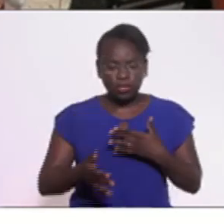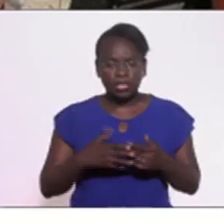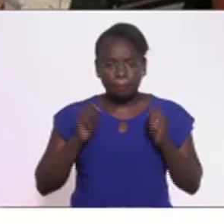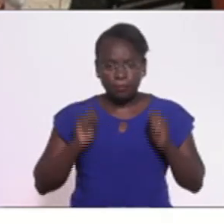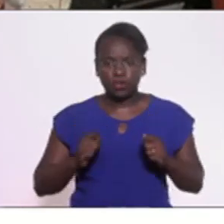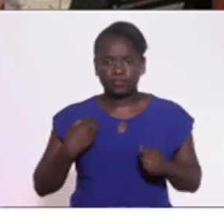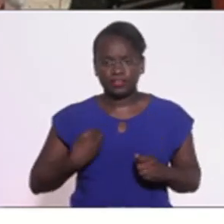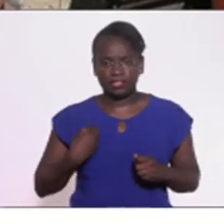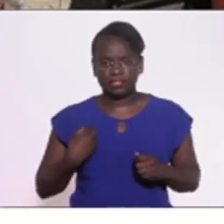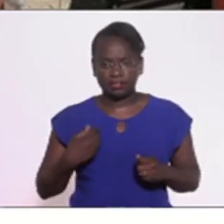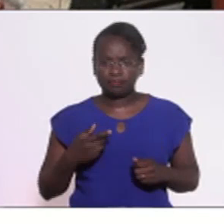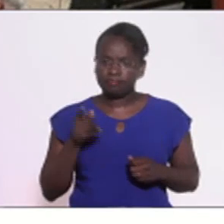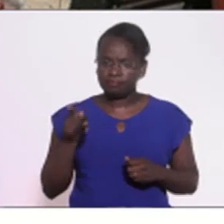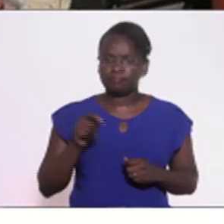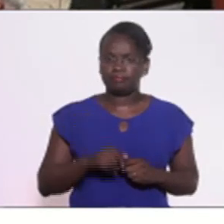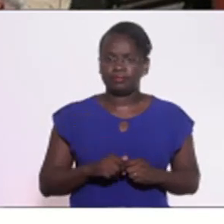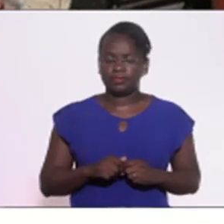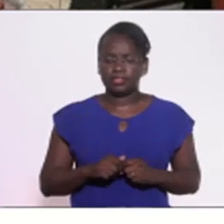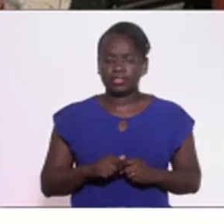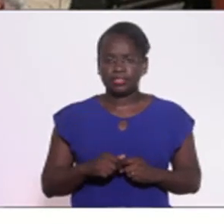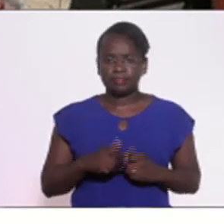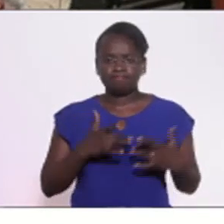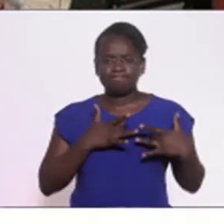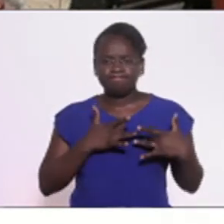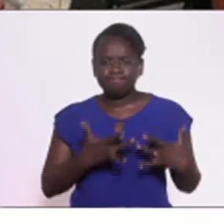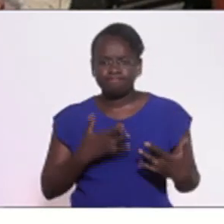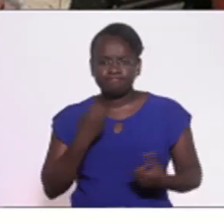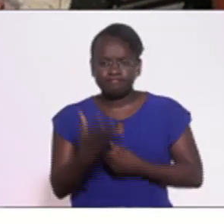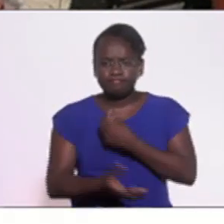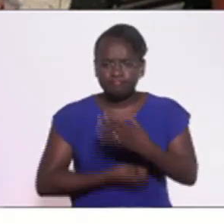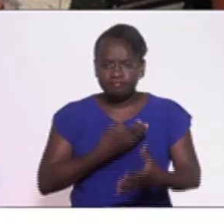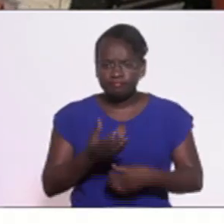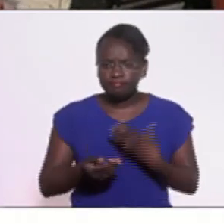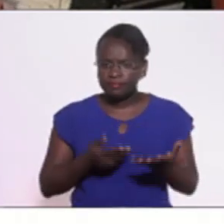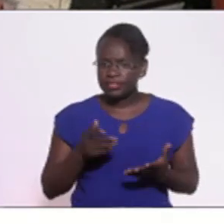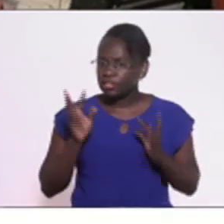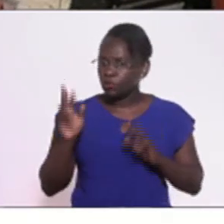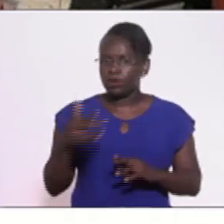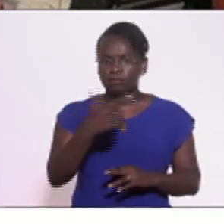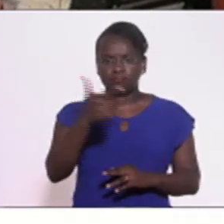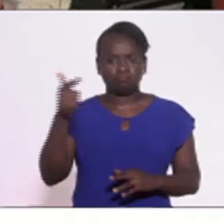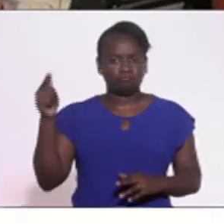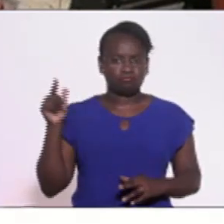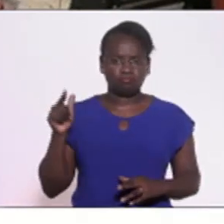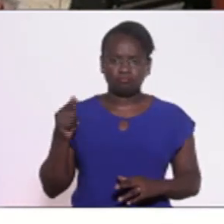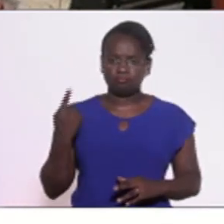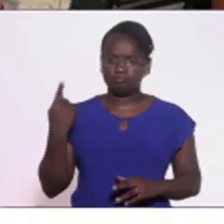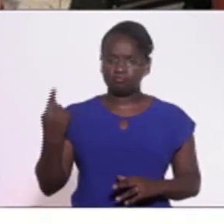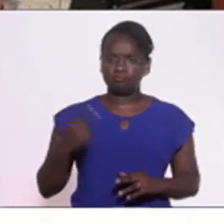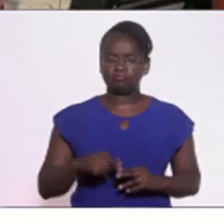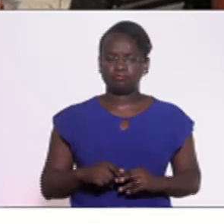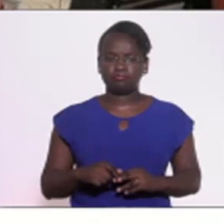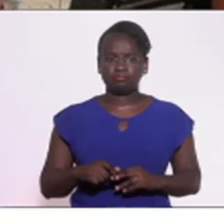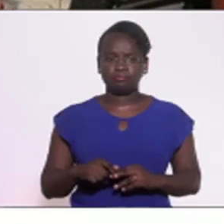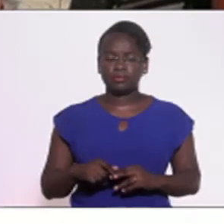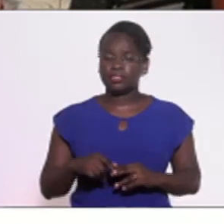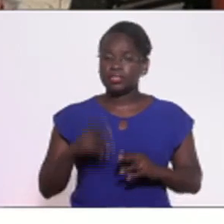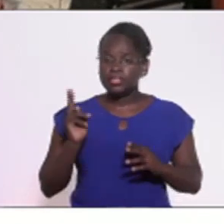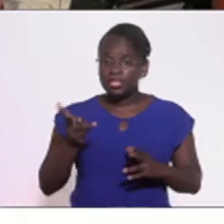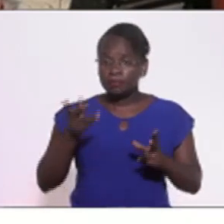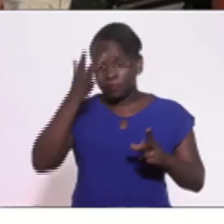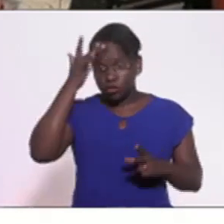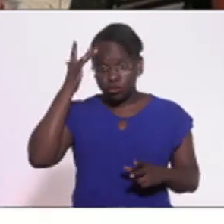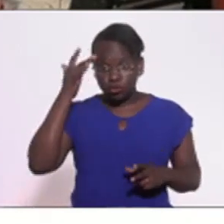nessa vida. Você é de uma generosidade rara, uma generosidade que sempre coloca os